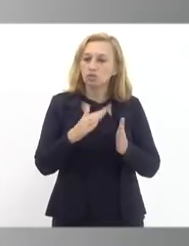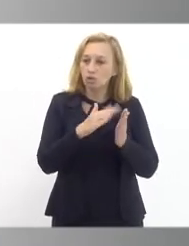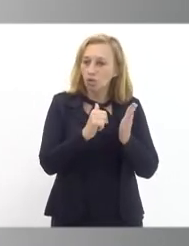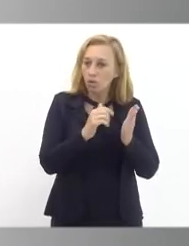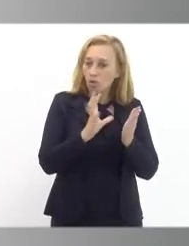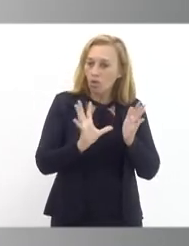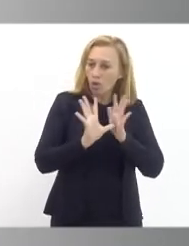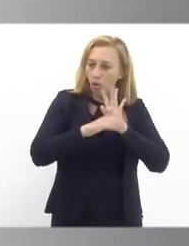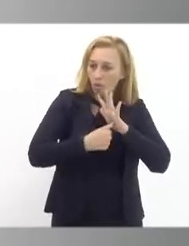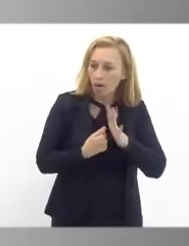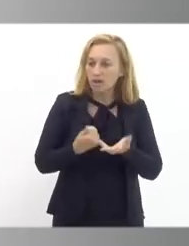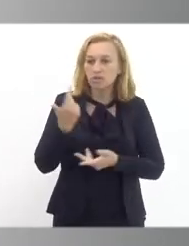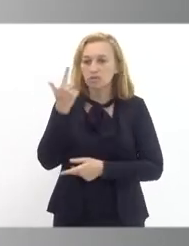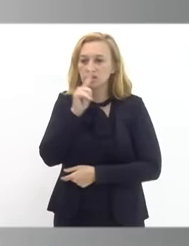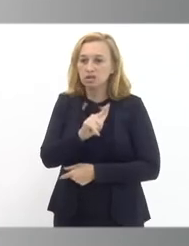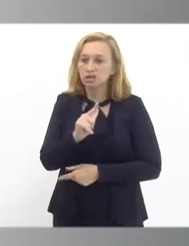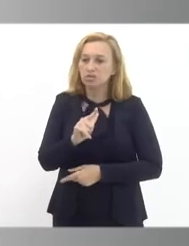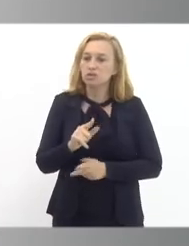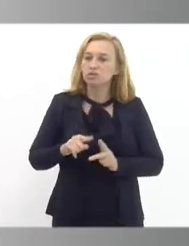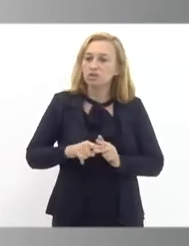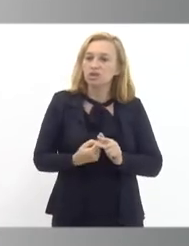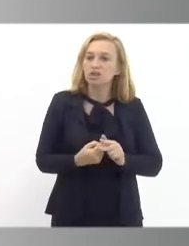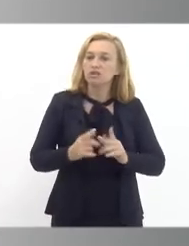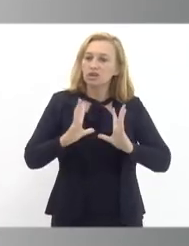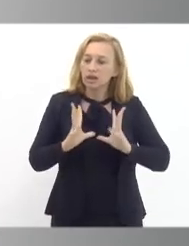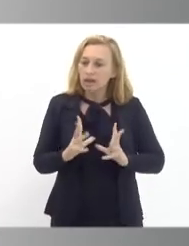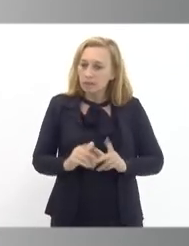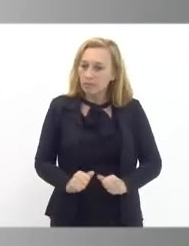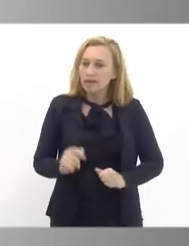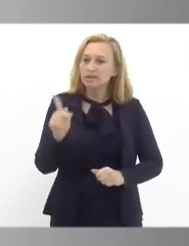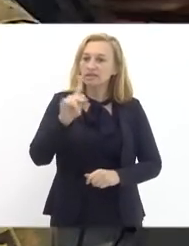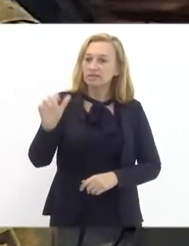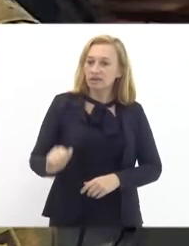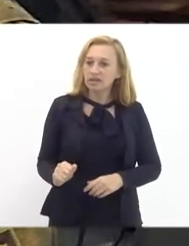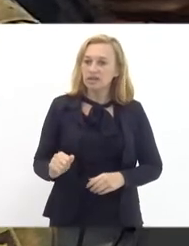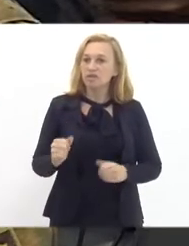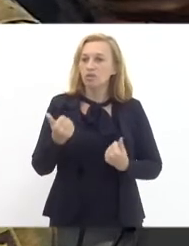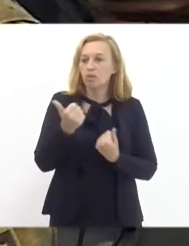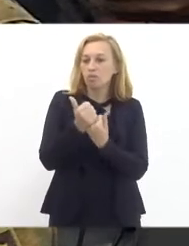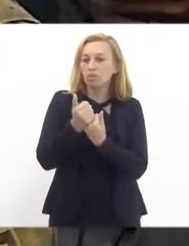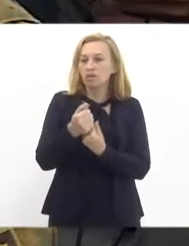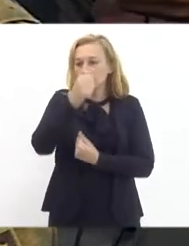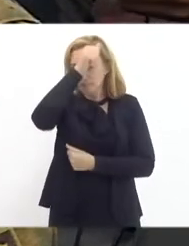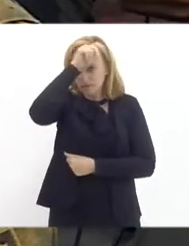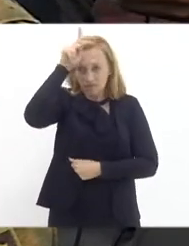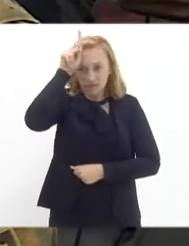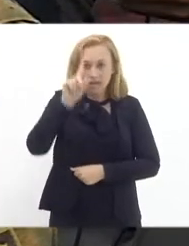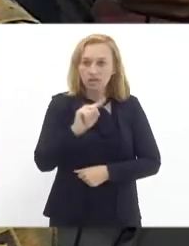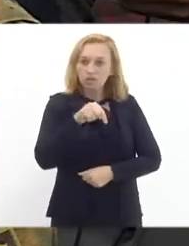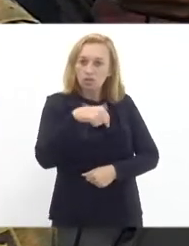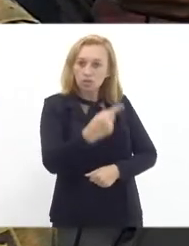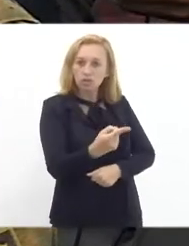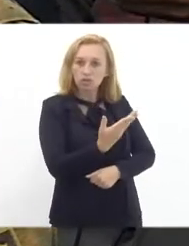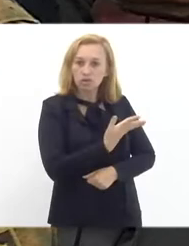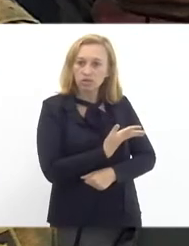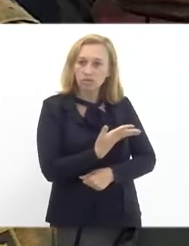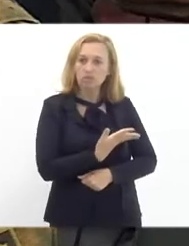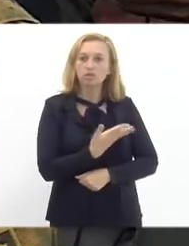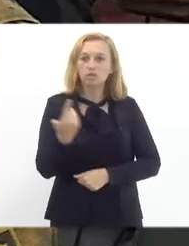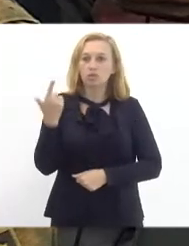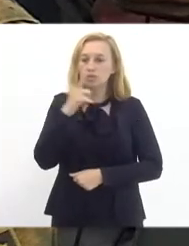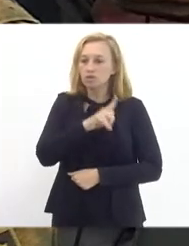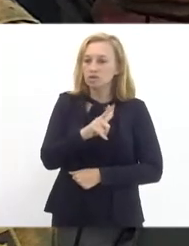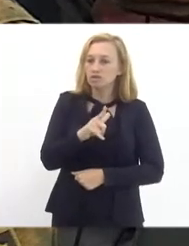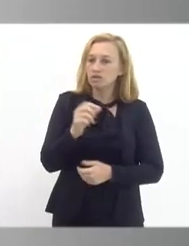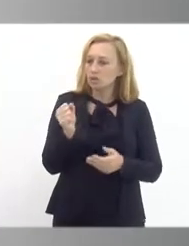Conseguimos restabelecer a energia, fizemos uma limpeza da fazenda com apoio da prefeitura, com apoio de outros parceiros. Conseguimos fazer